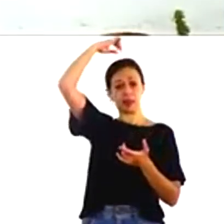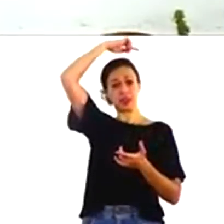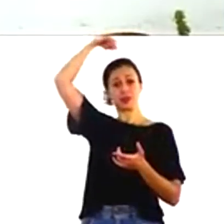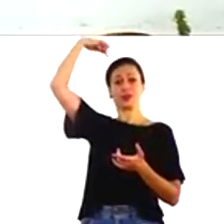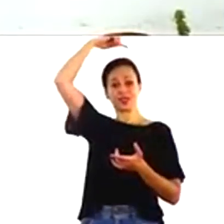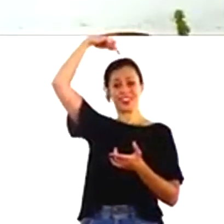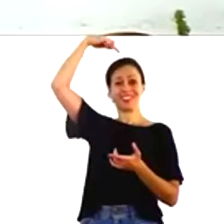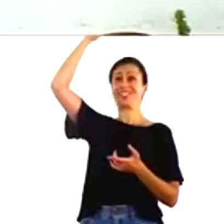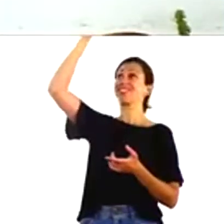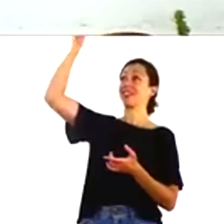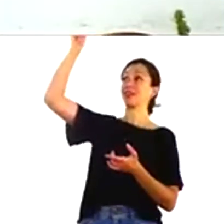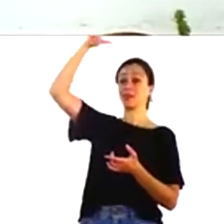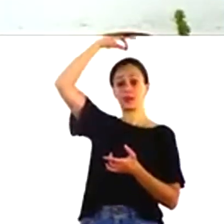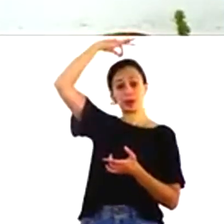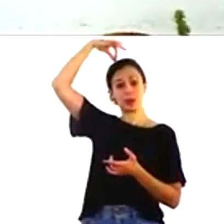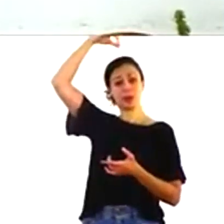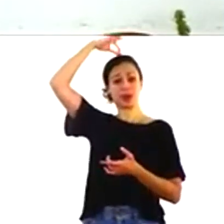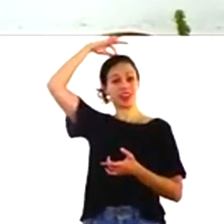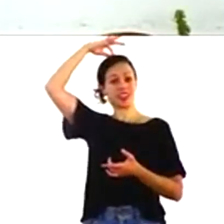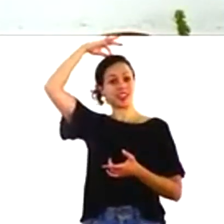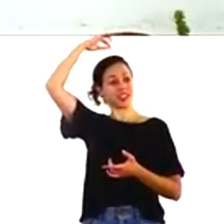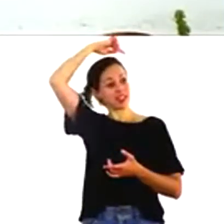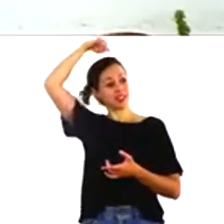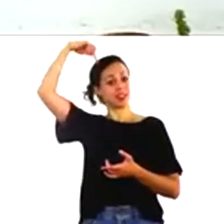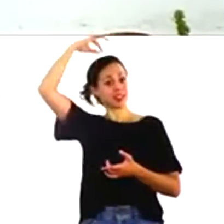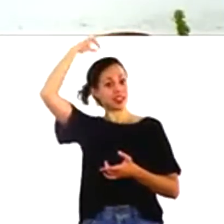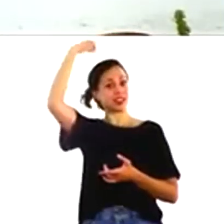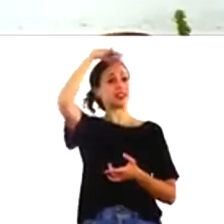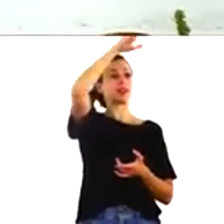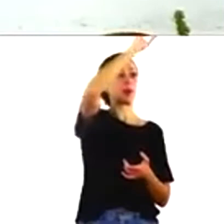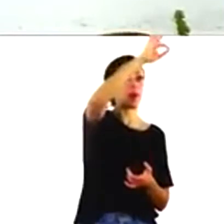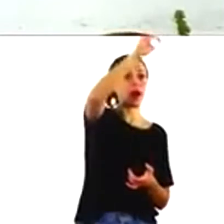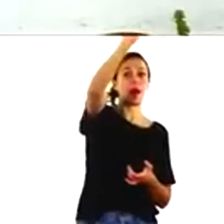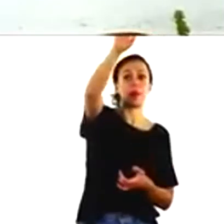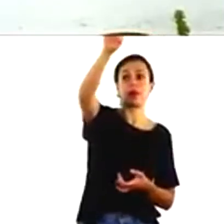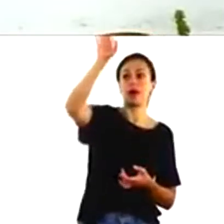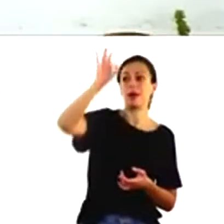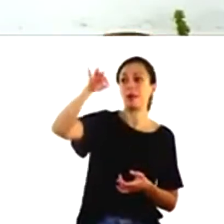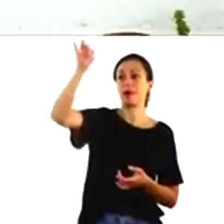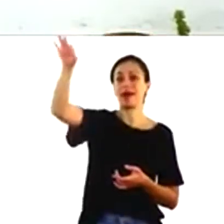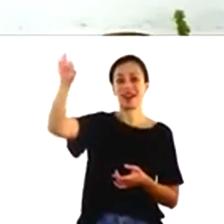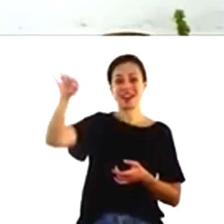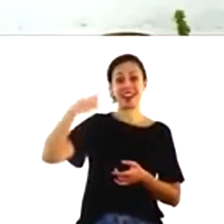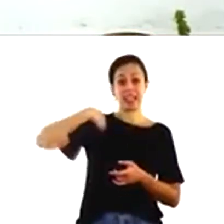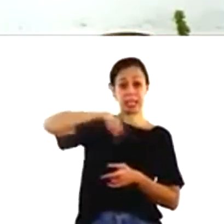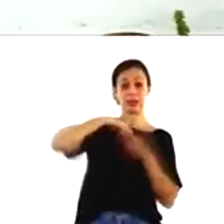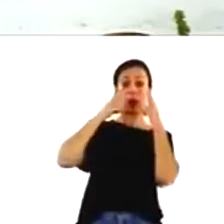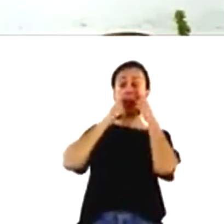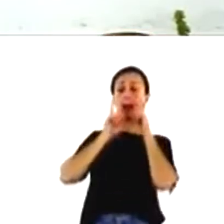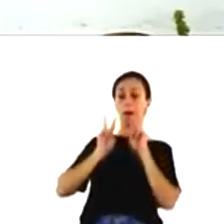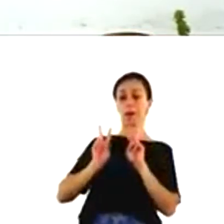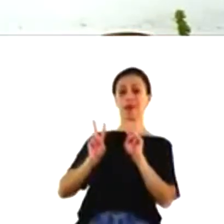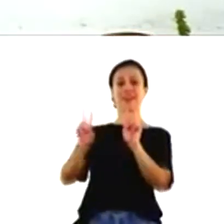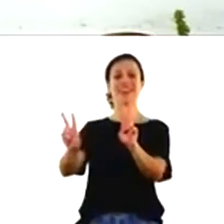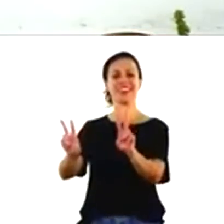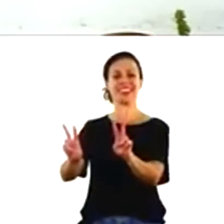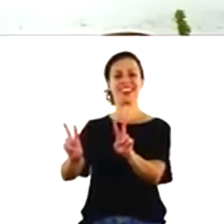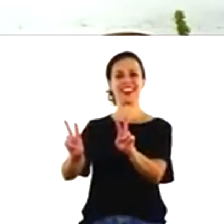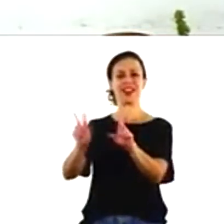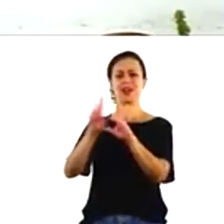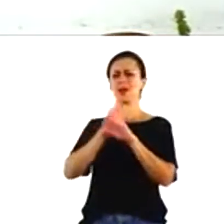no mundo todo. Veja que coisa extraordinária. Você raramente se lembra disso.